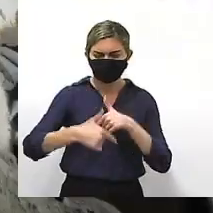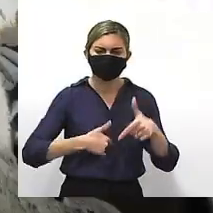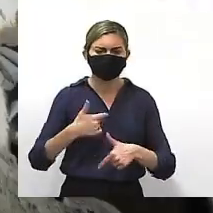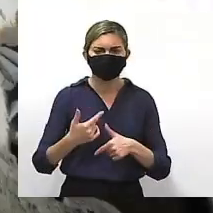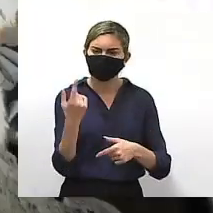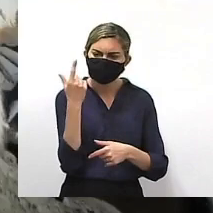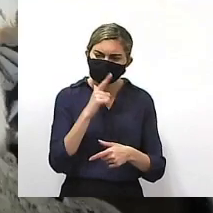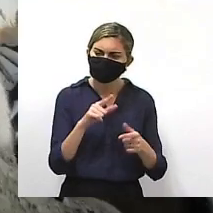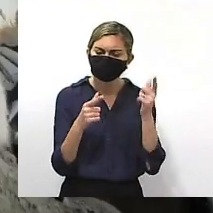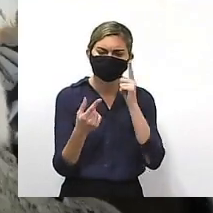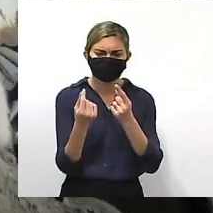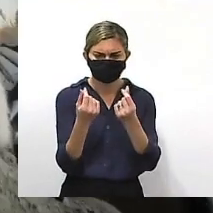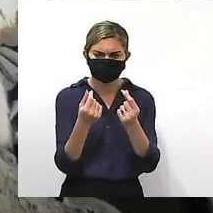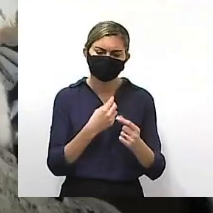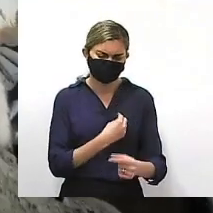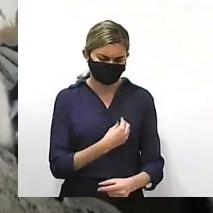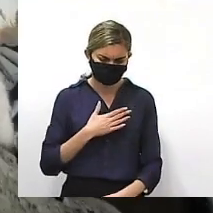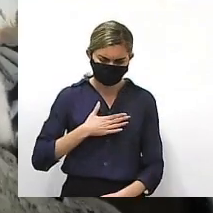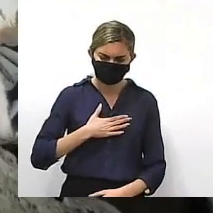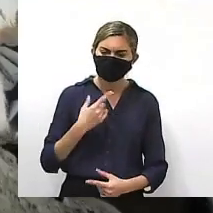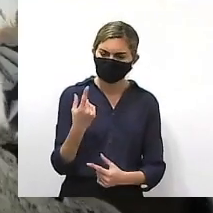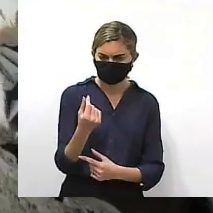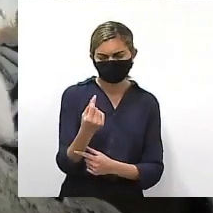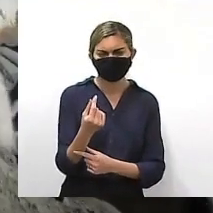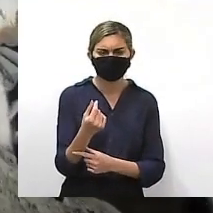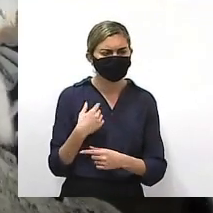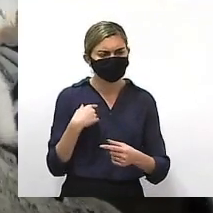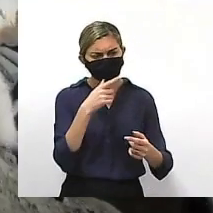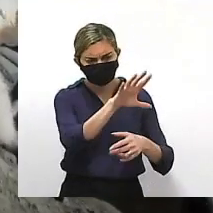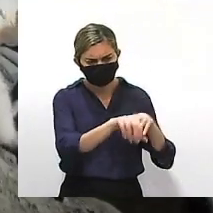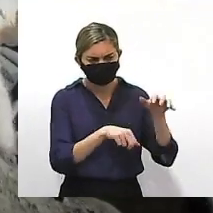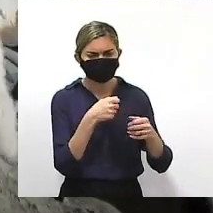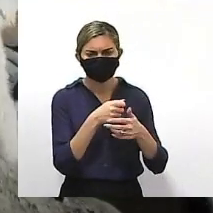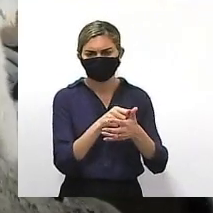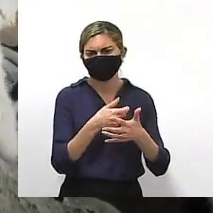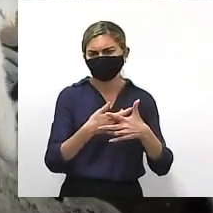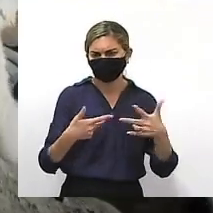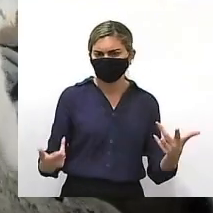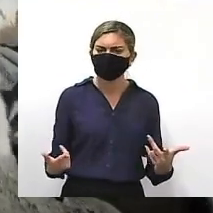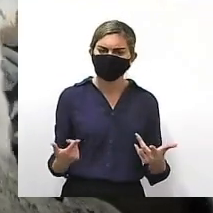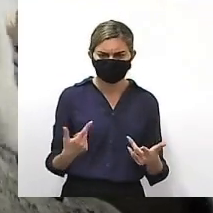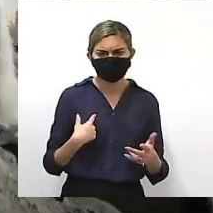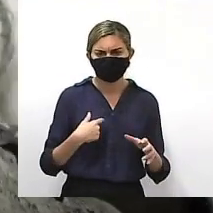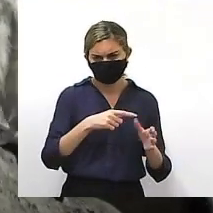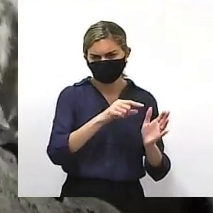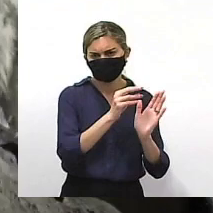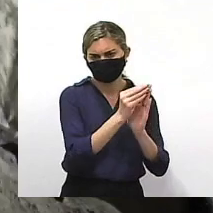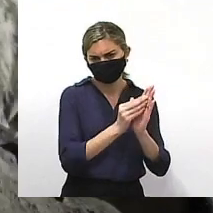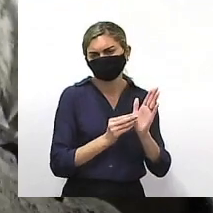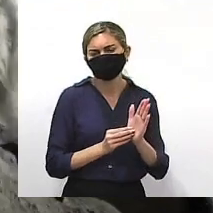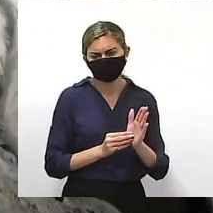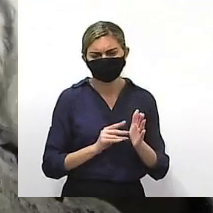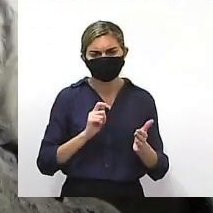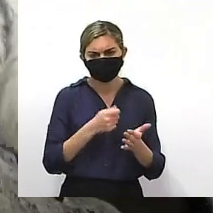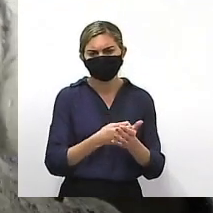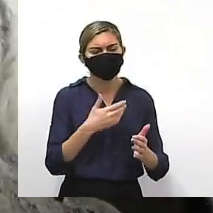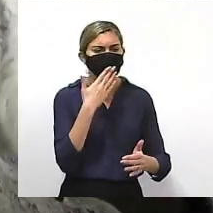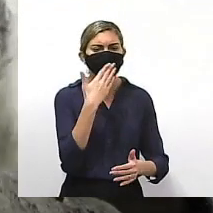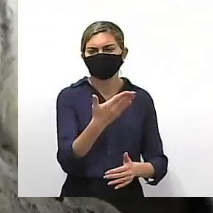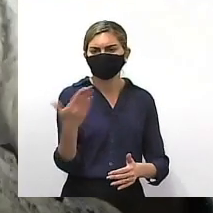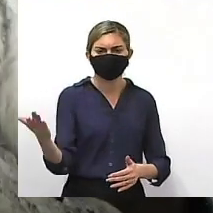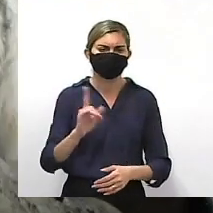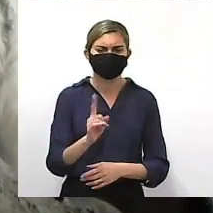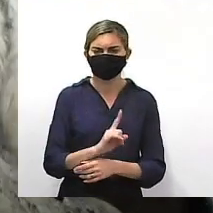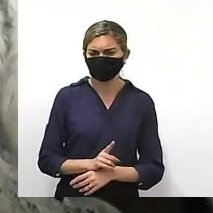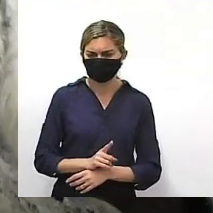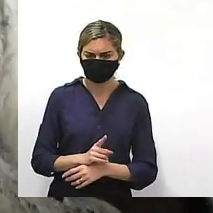dinheiro, vivo com meu dinheiro. A hora que eu quiser dinheiro eu vou ali e pego. Tenho minha continha gordinha, não vou na porta de ninguém pedir nada, já o povo que vai